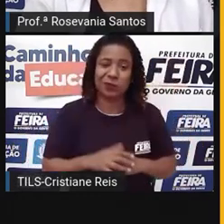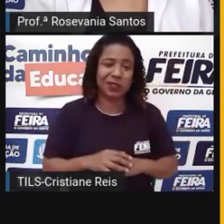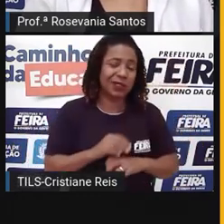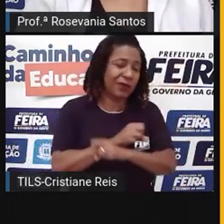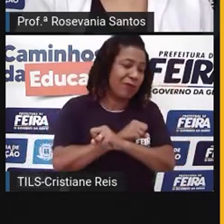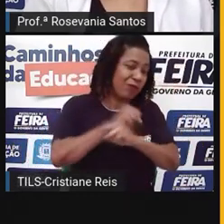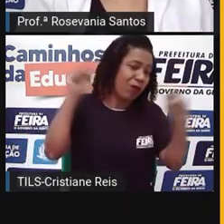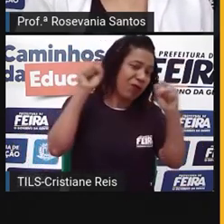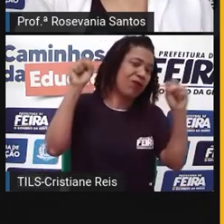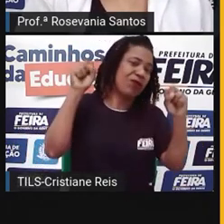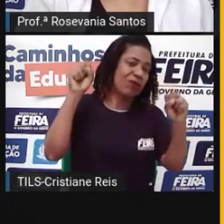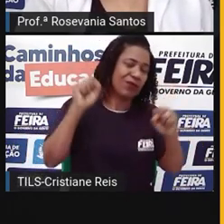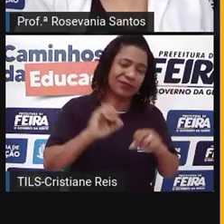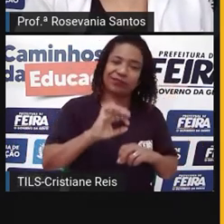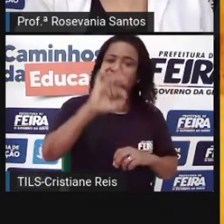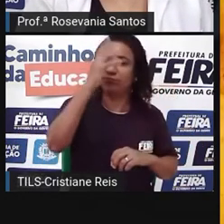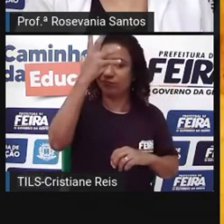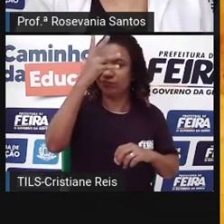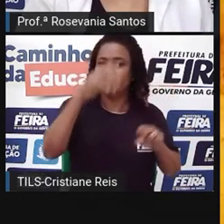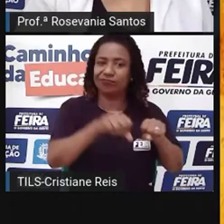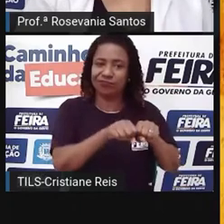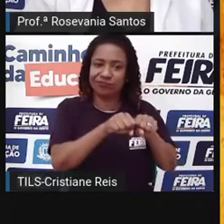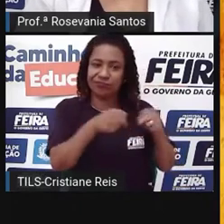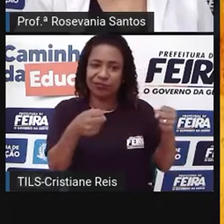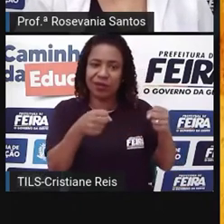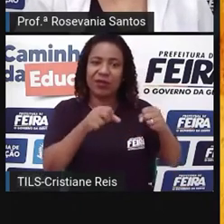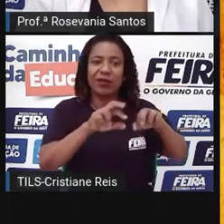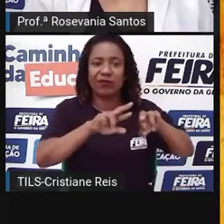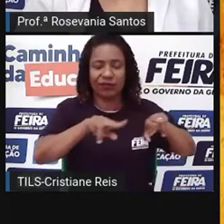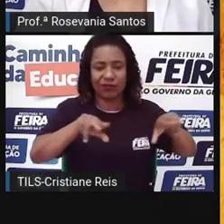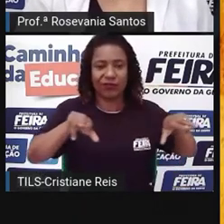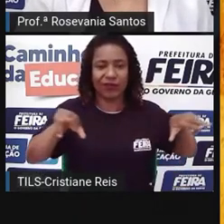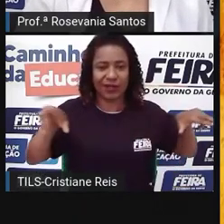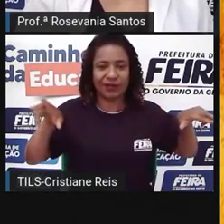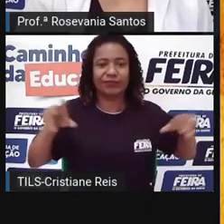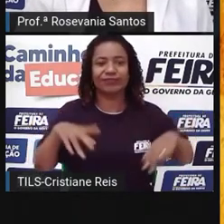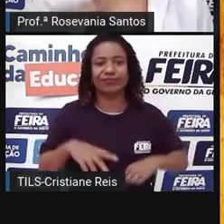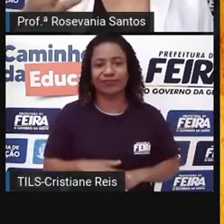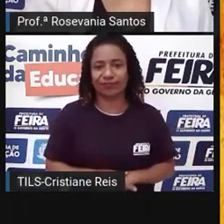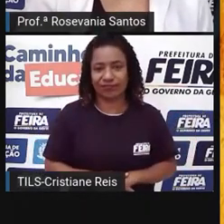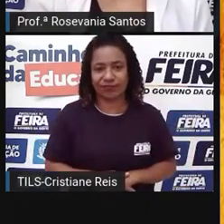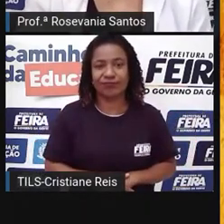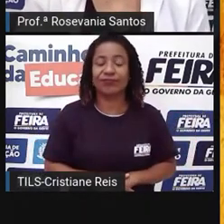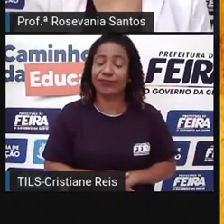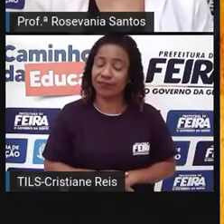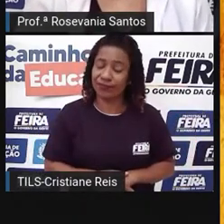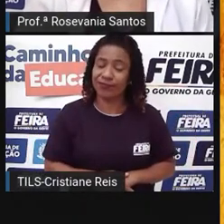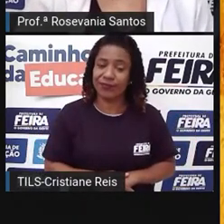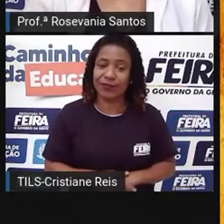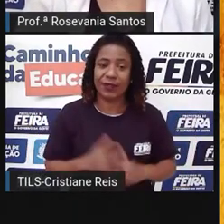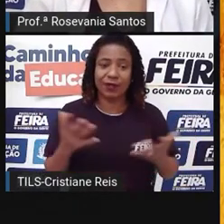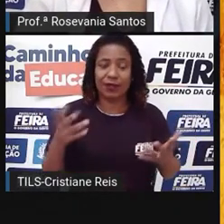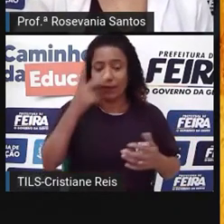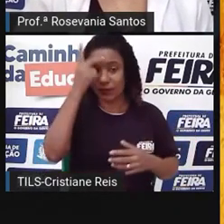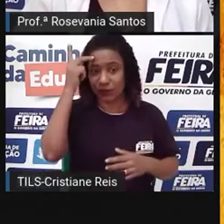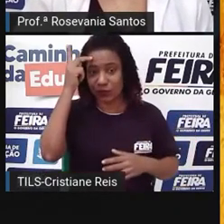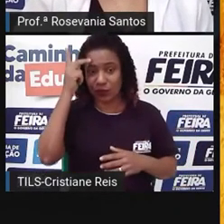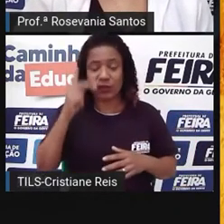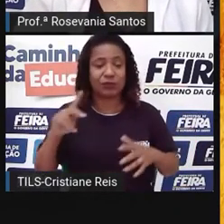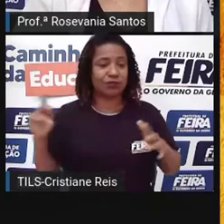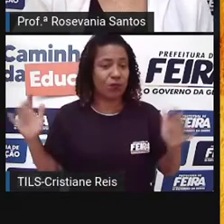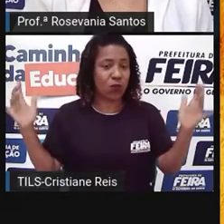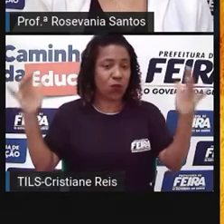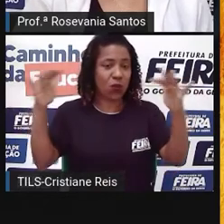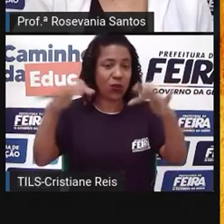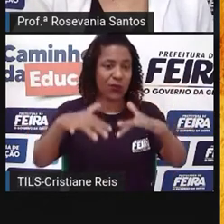tem muitos. E a gente ainda tem muito espaço aí que ainda está, infelizmente, sob possessão, né, dos colonizadores.